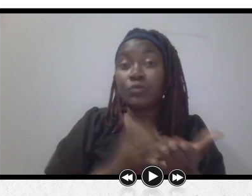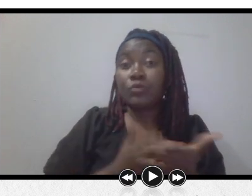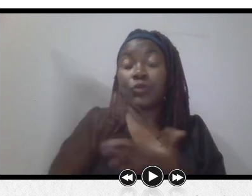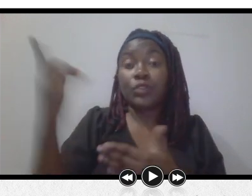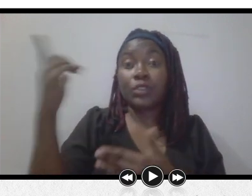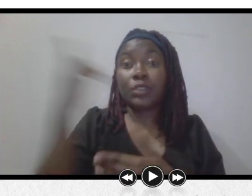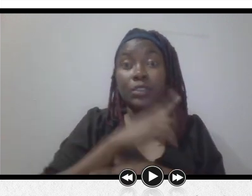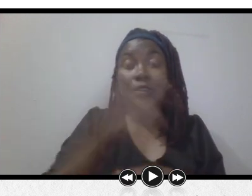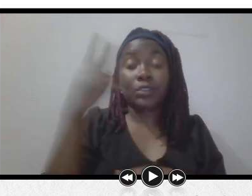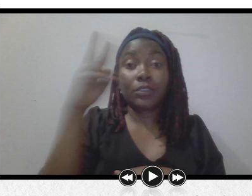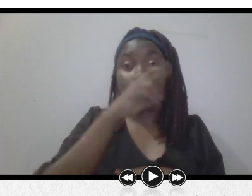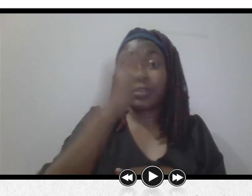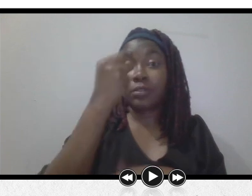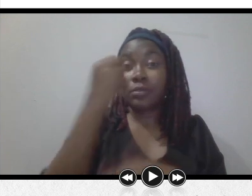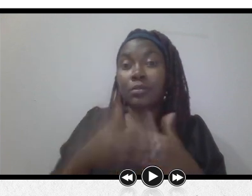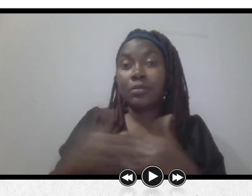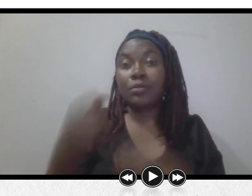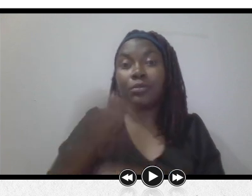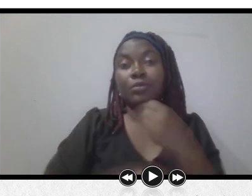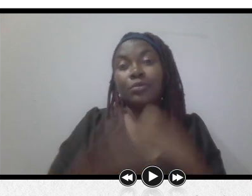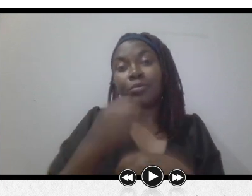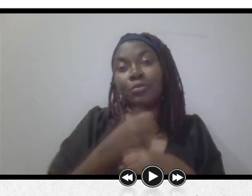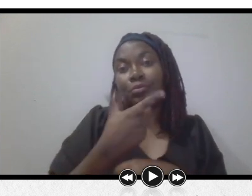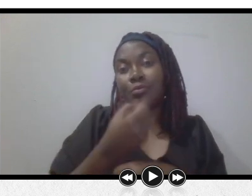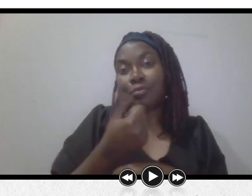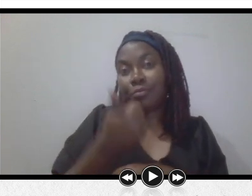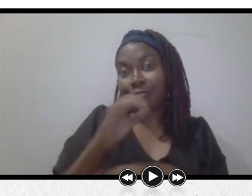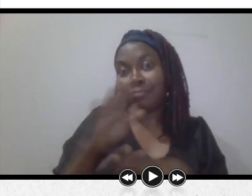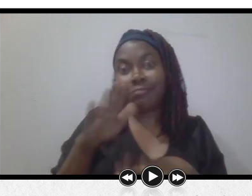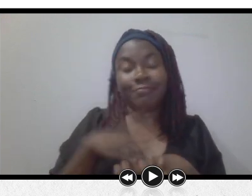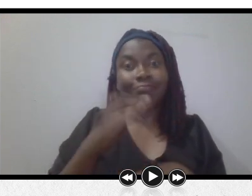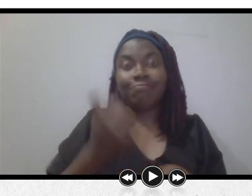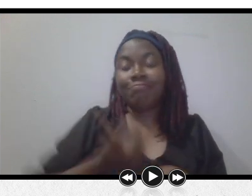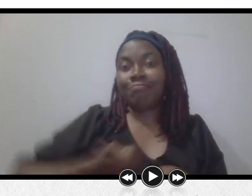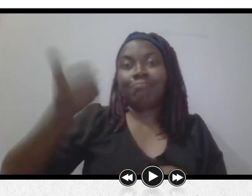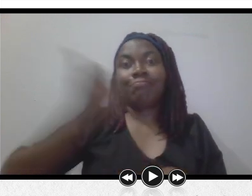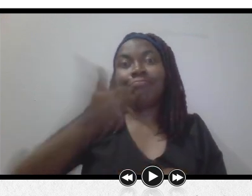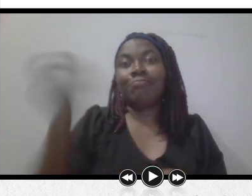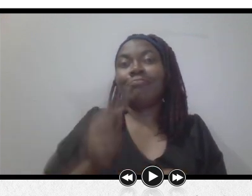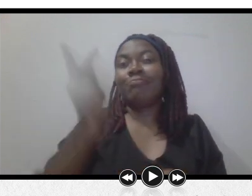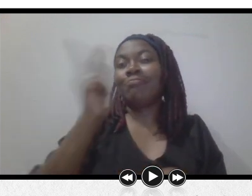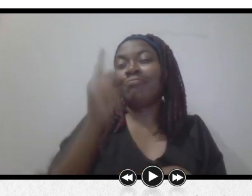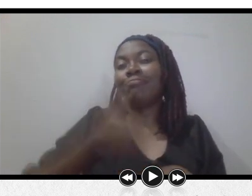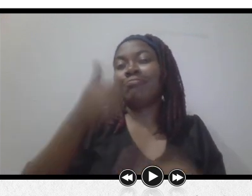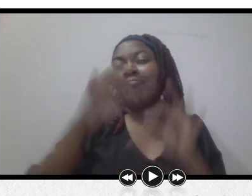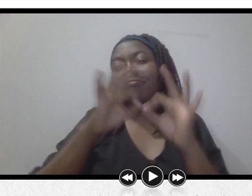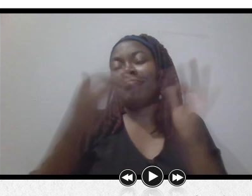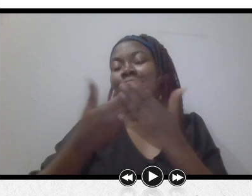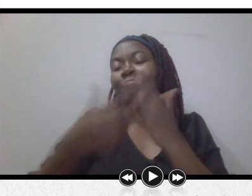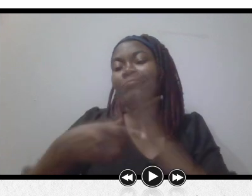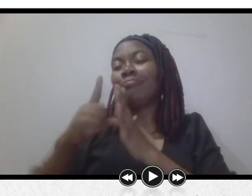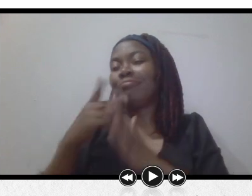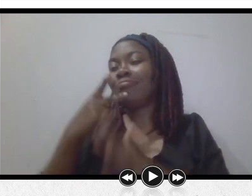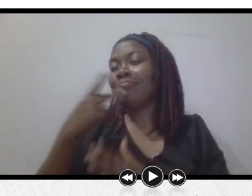ganhar corpo verdadeiramente a partir do ano de 2010. Então, mais que nunca, vale aquela primeira frase da aula anterior, quando eu disse